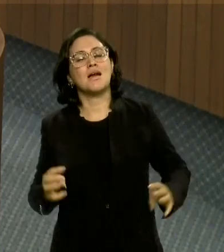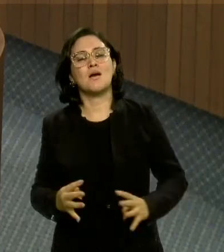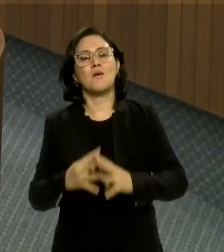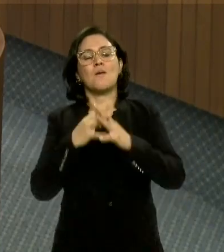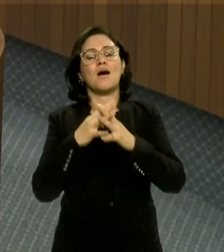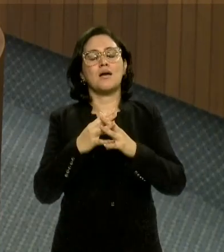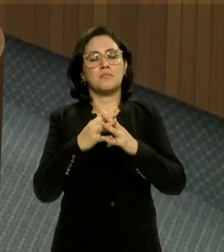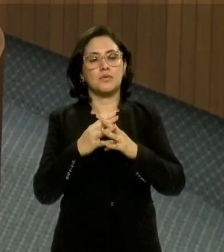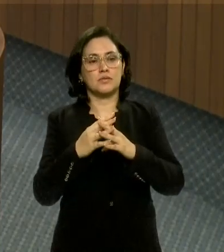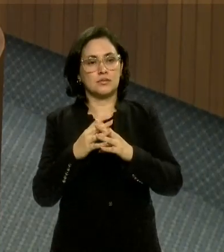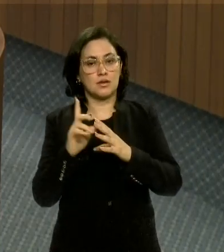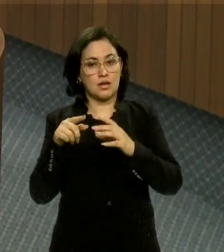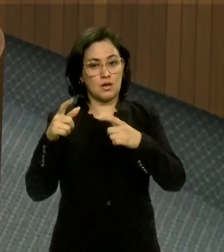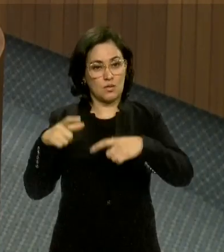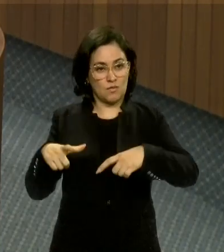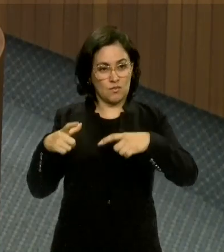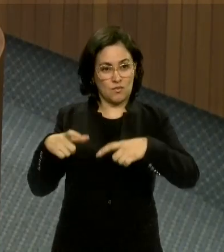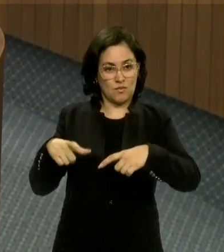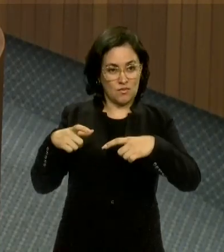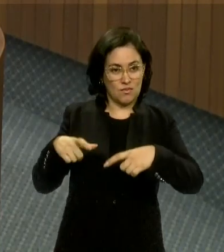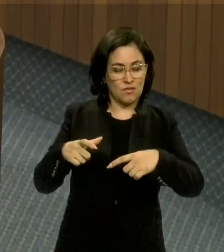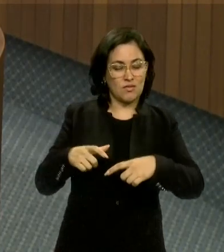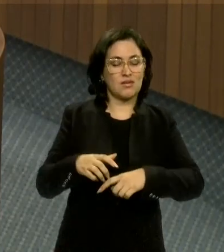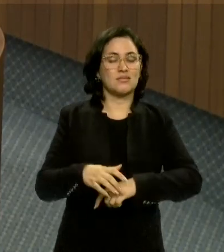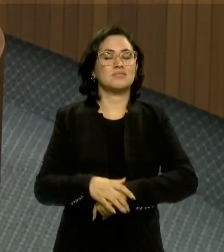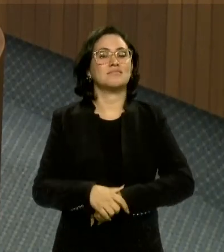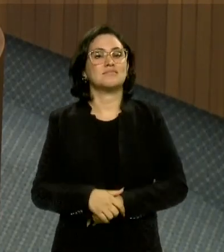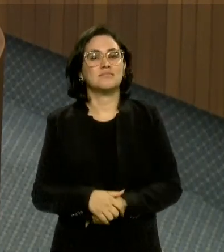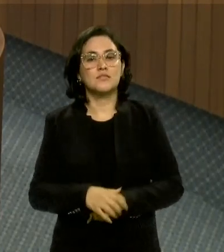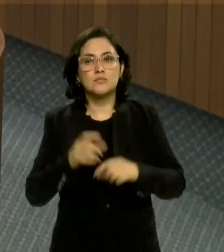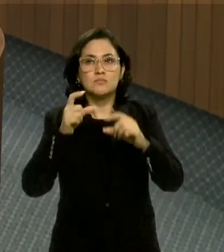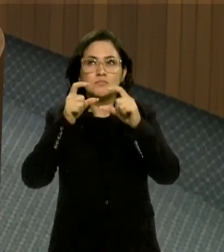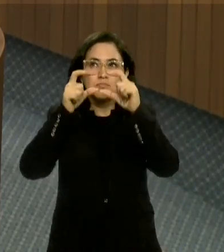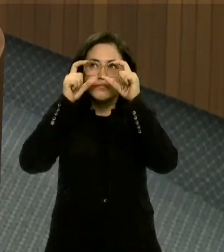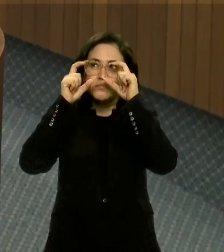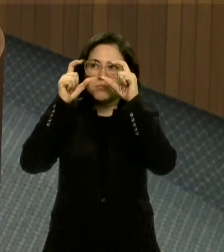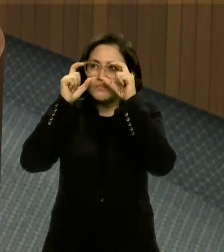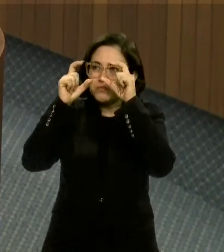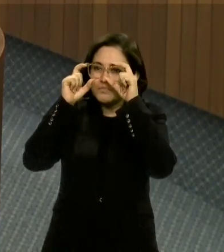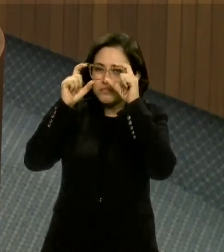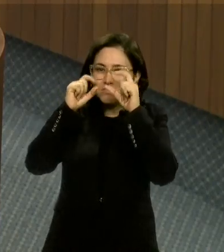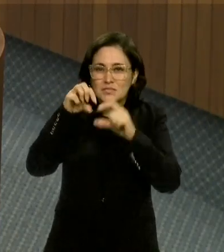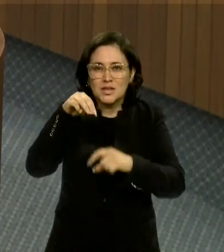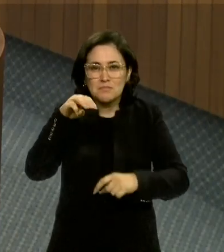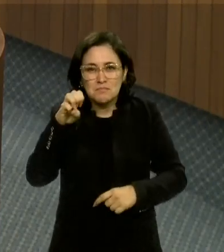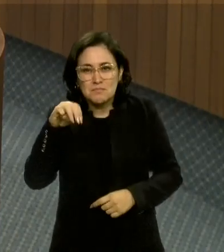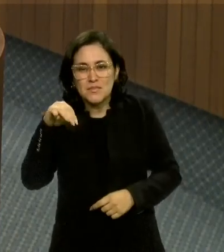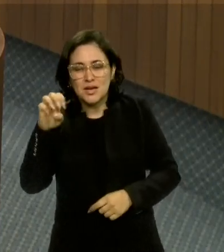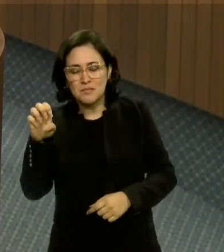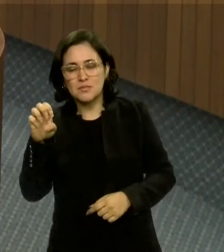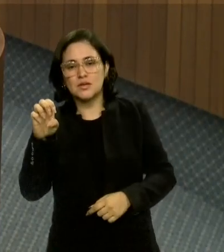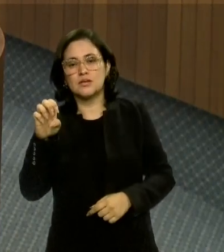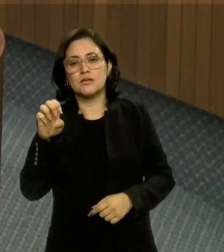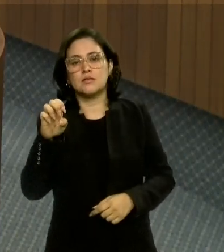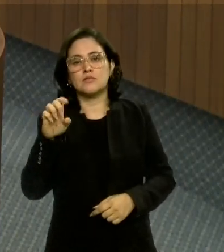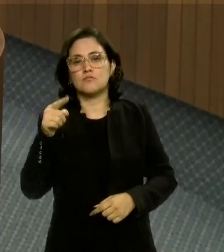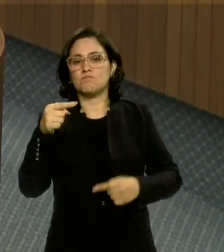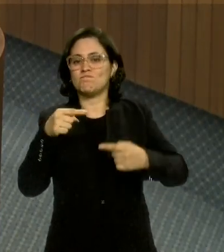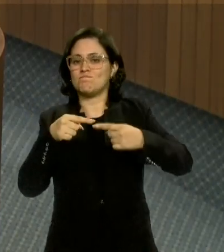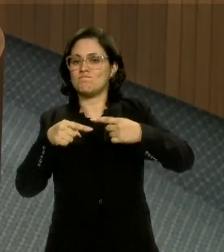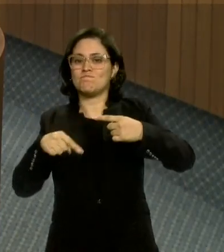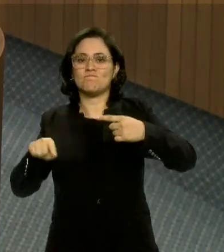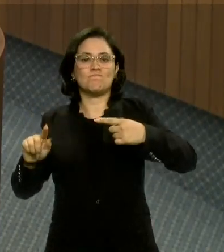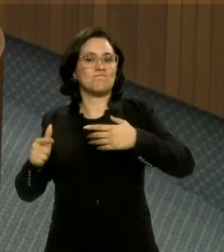local, tática de marketing. Quando ele coloca um óculos fazendo um meme, ele já desvirtua da função do